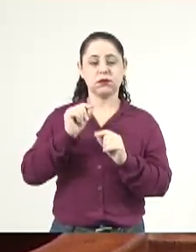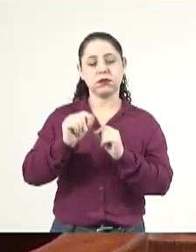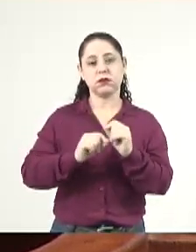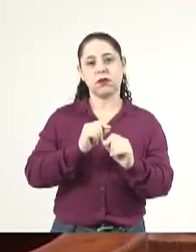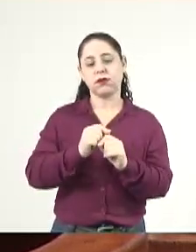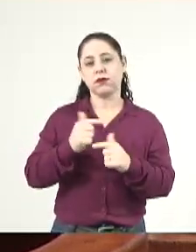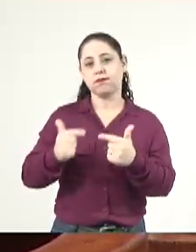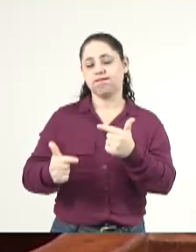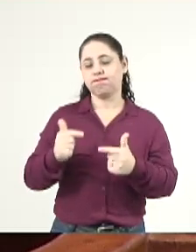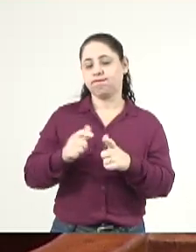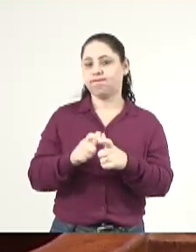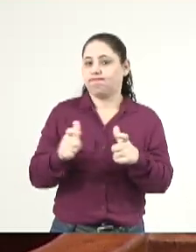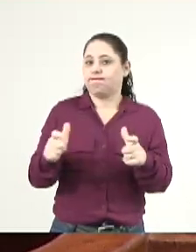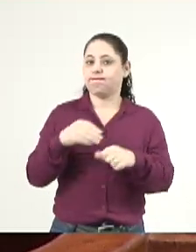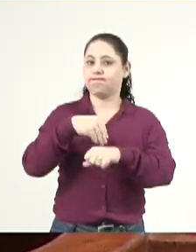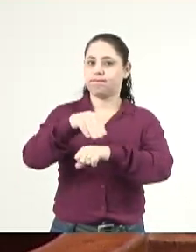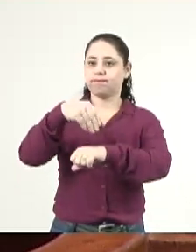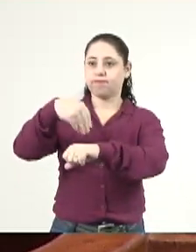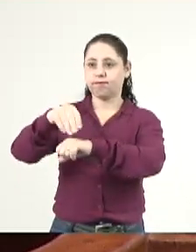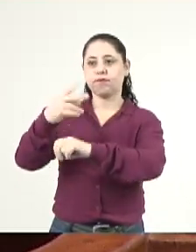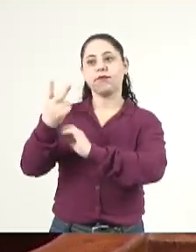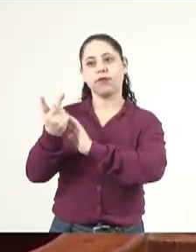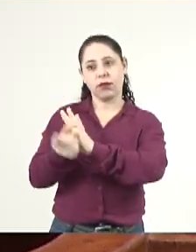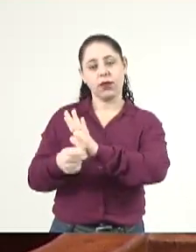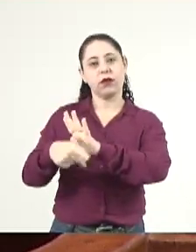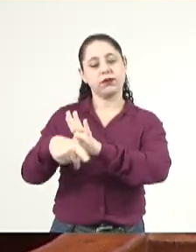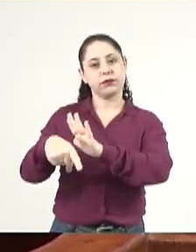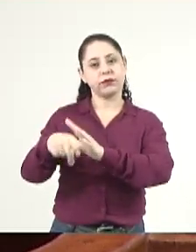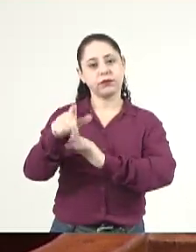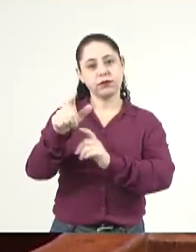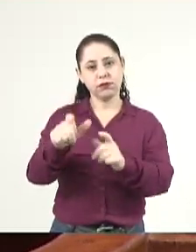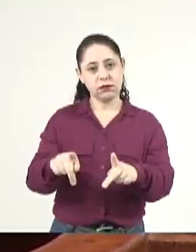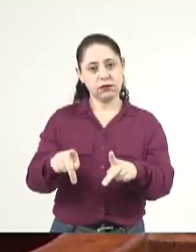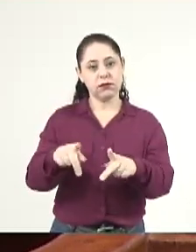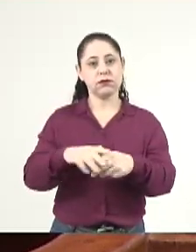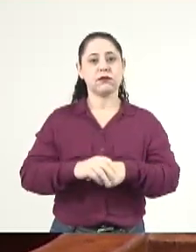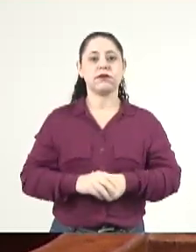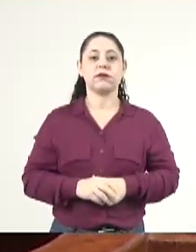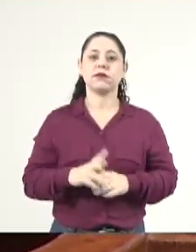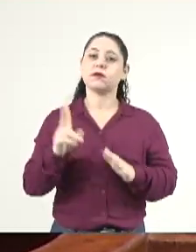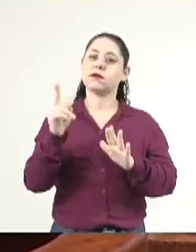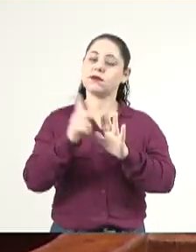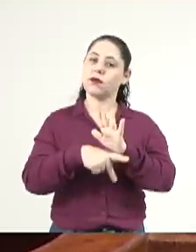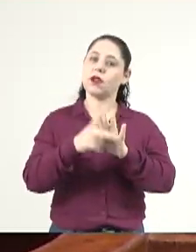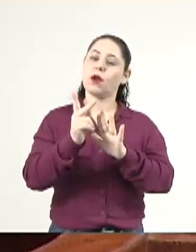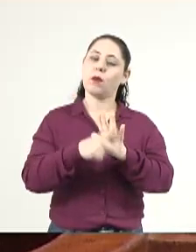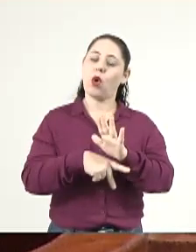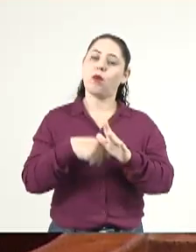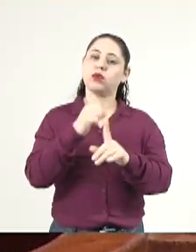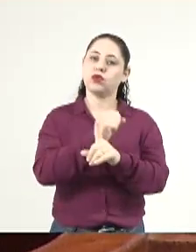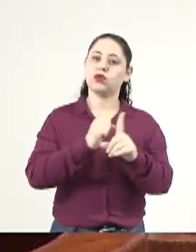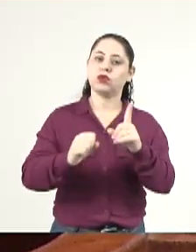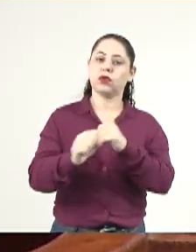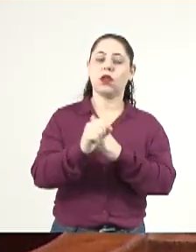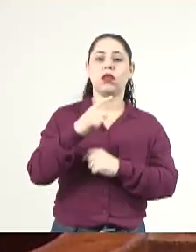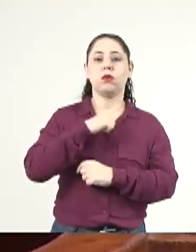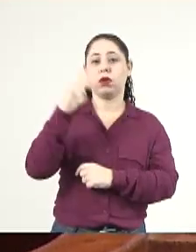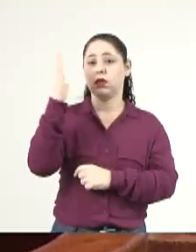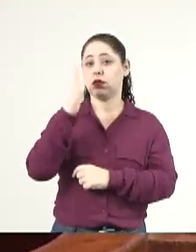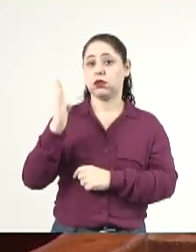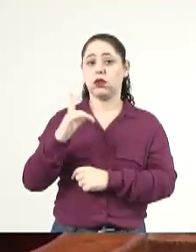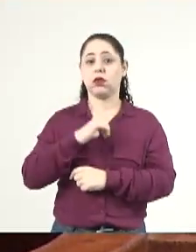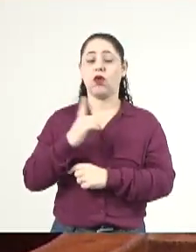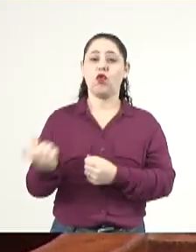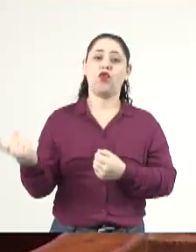maior política de distribuição de renda, né? Além dos programas sociais que nós temos no Brasil,